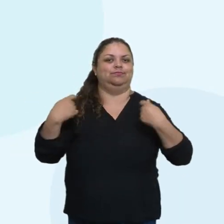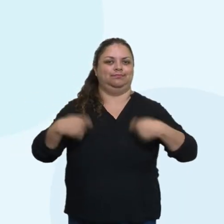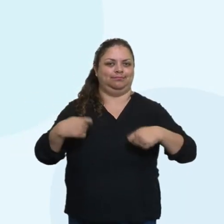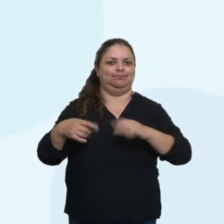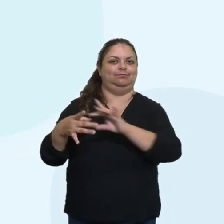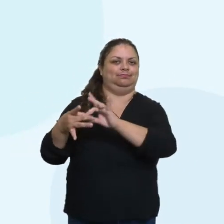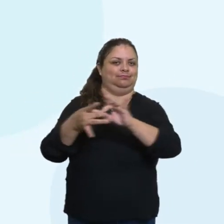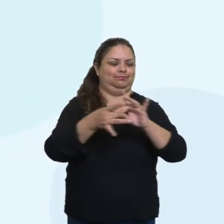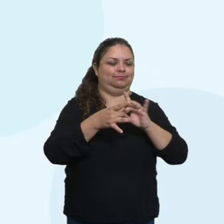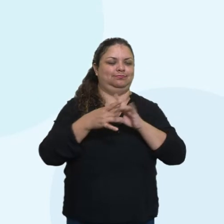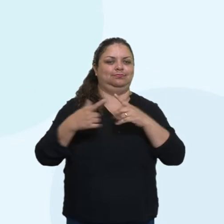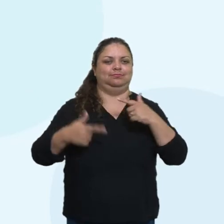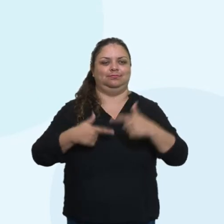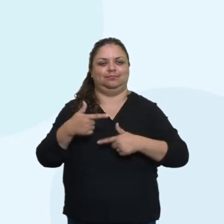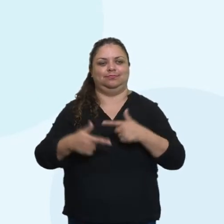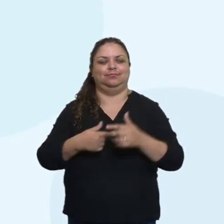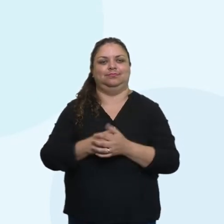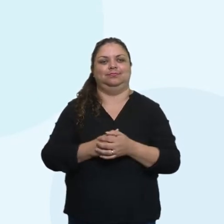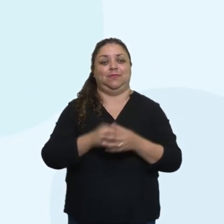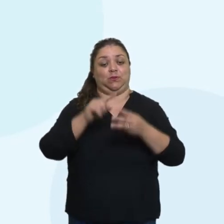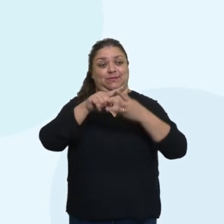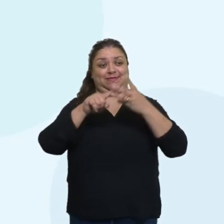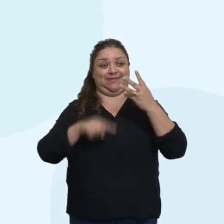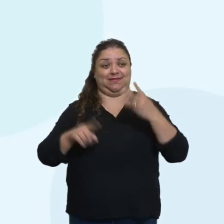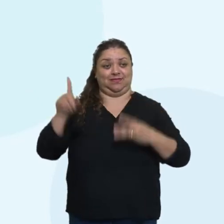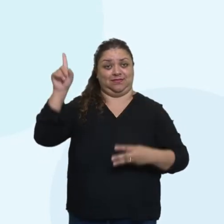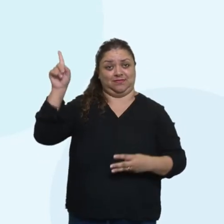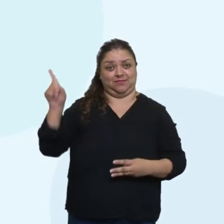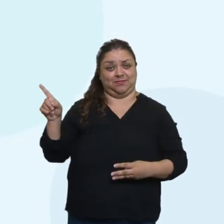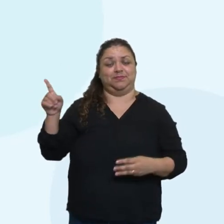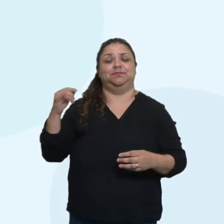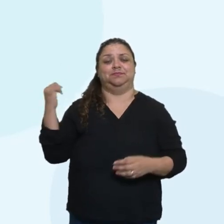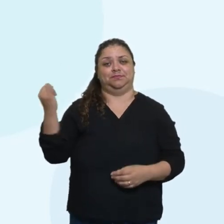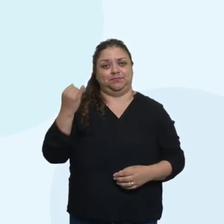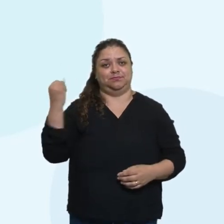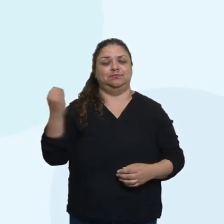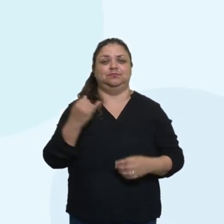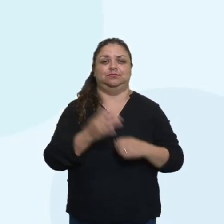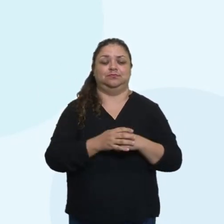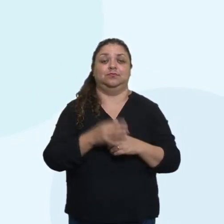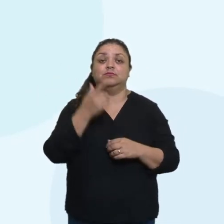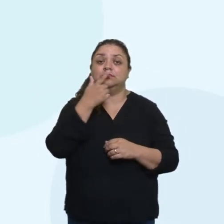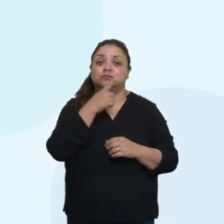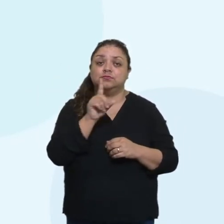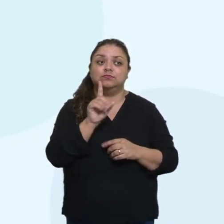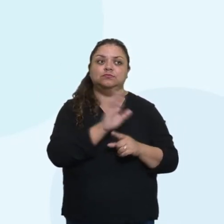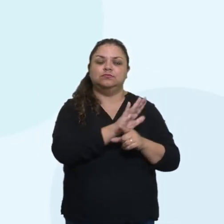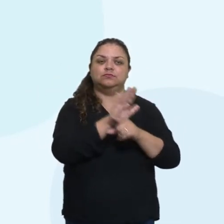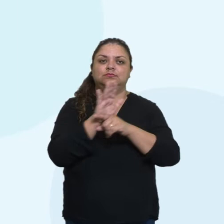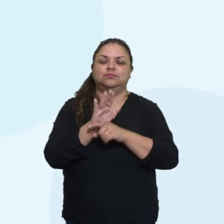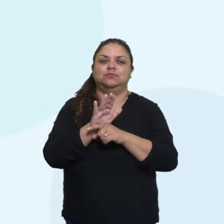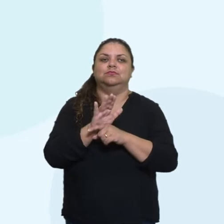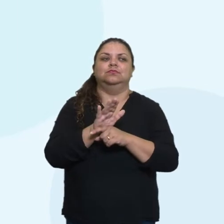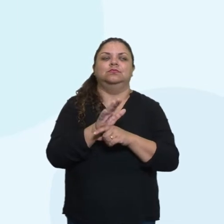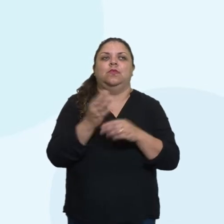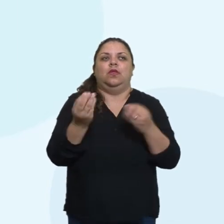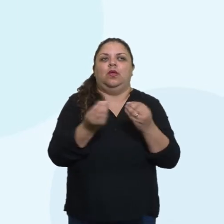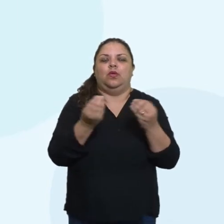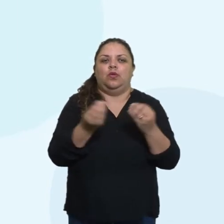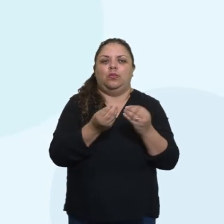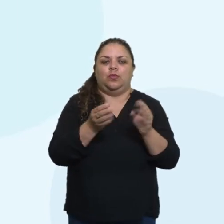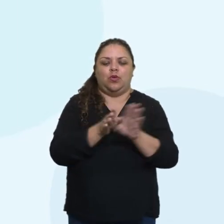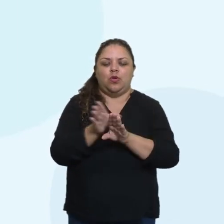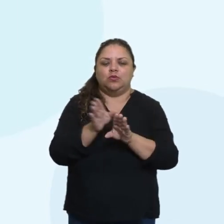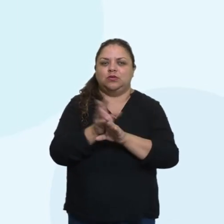Então antes durante e após o conselho são formas e pensar de como ter um